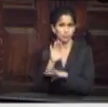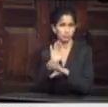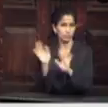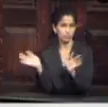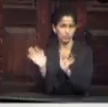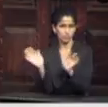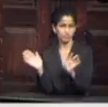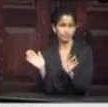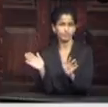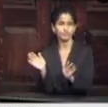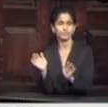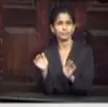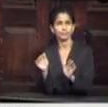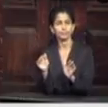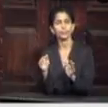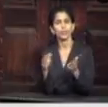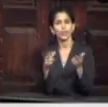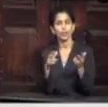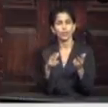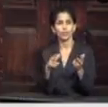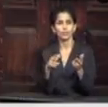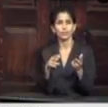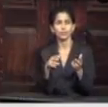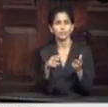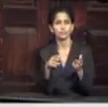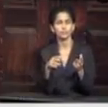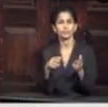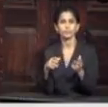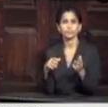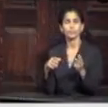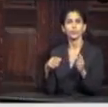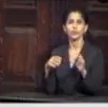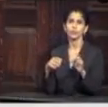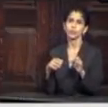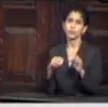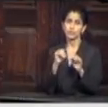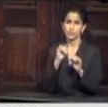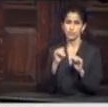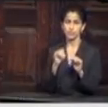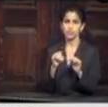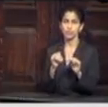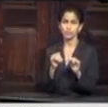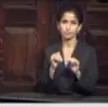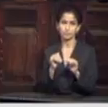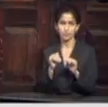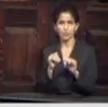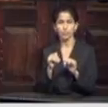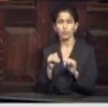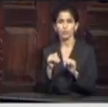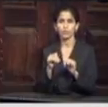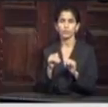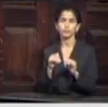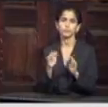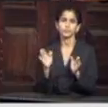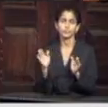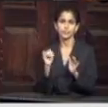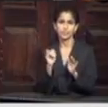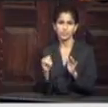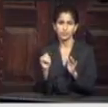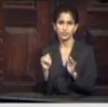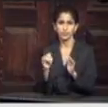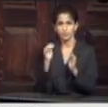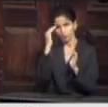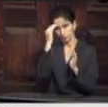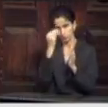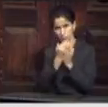não reconhecer é alijar. Peço para concluir a questão de ordem. A presidência está pronta para respondê-la.